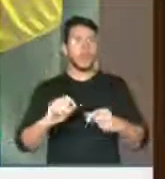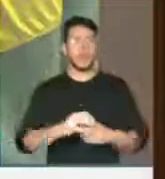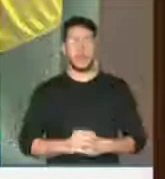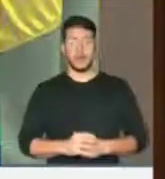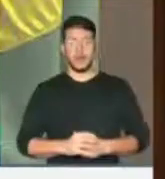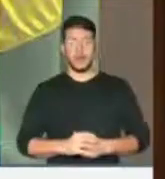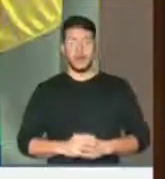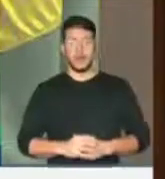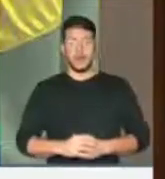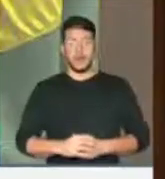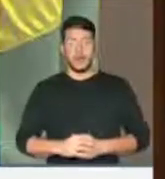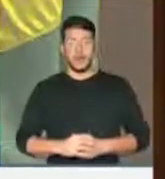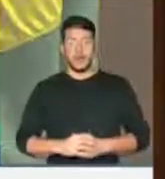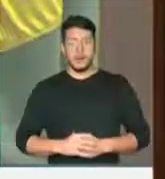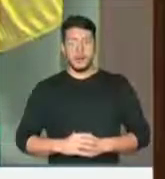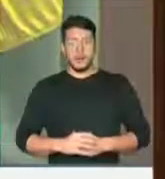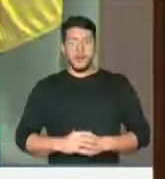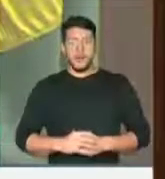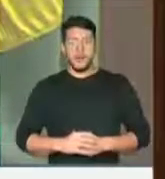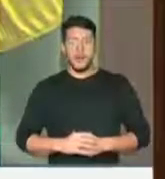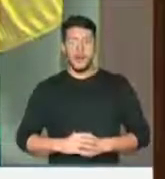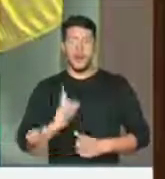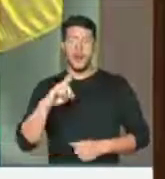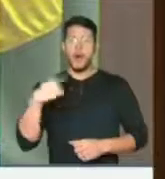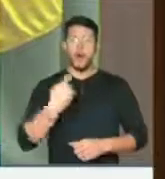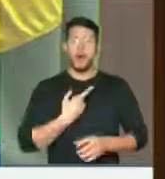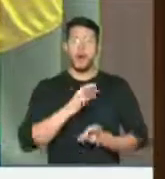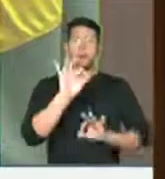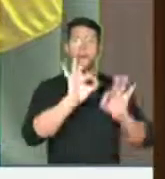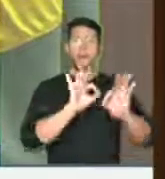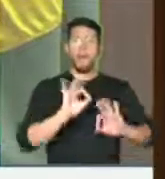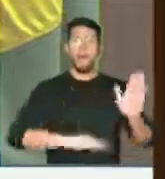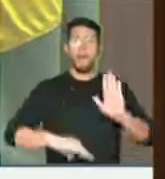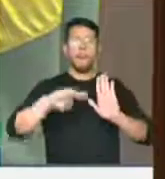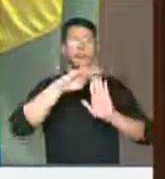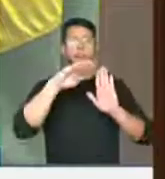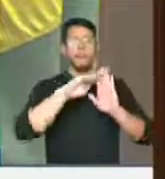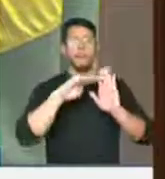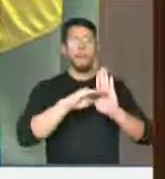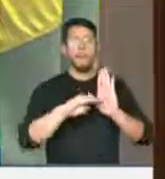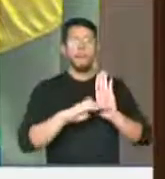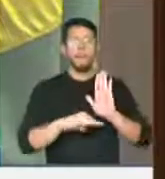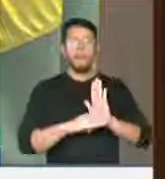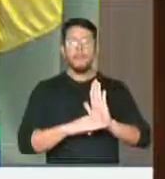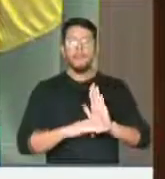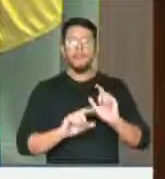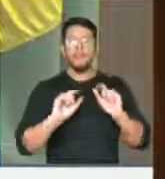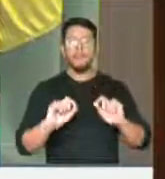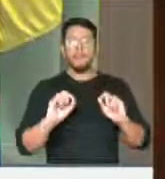foi elencado nesse dia um rol de demandas que precisam ser